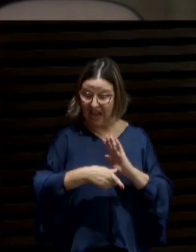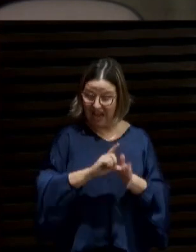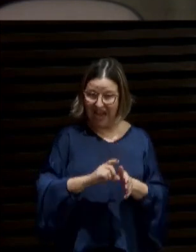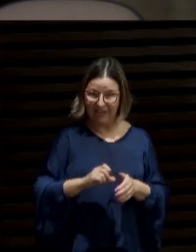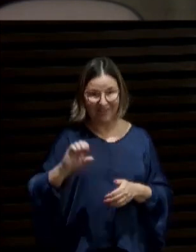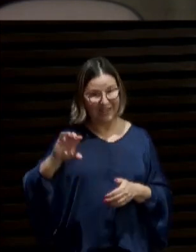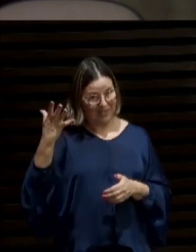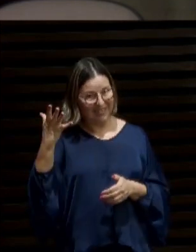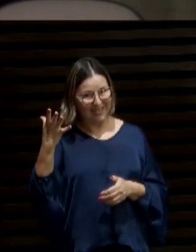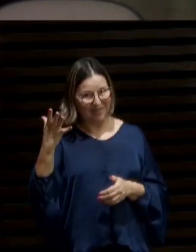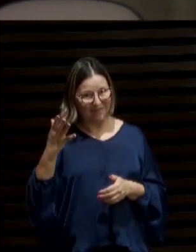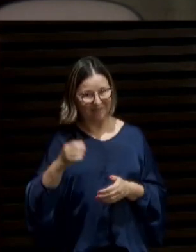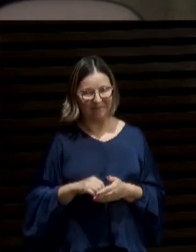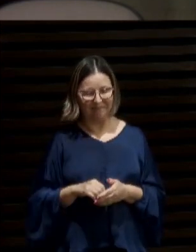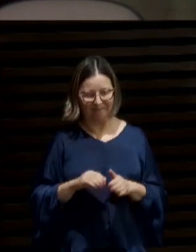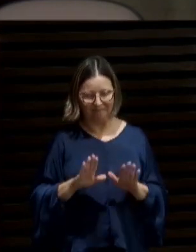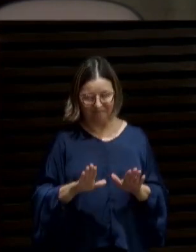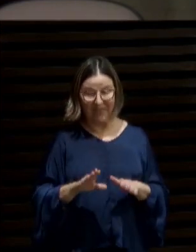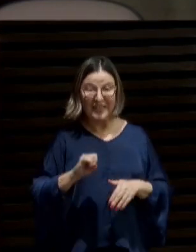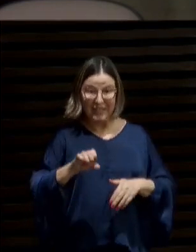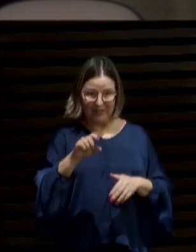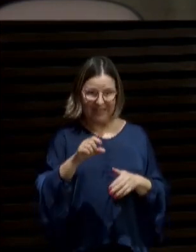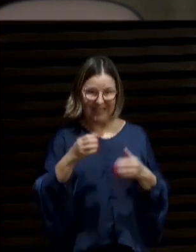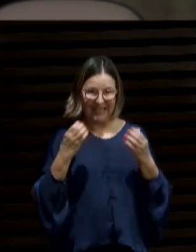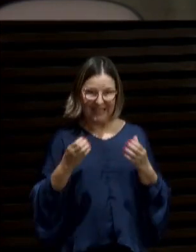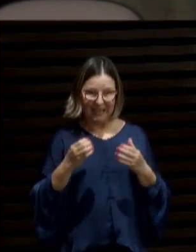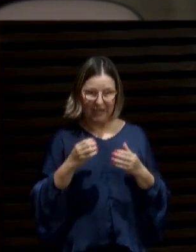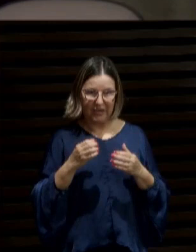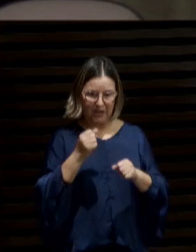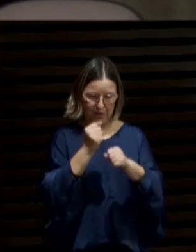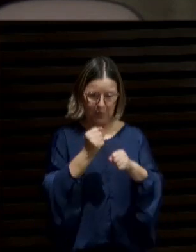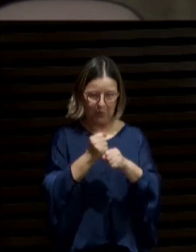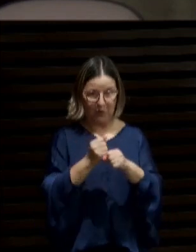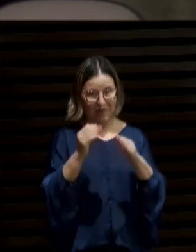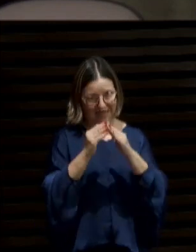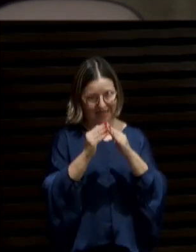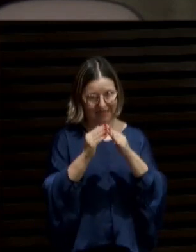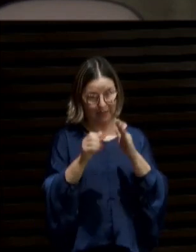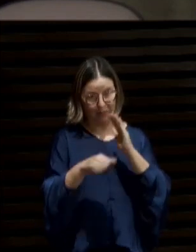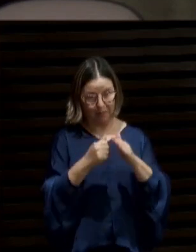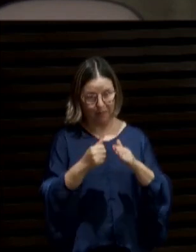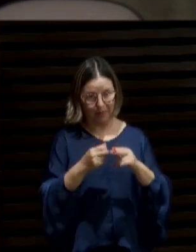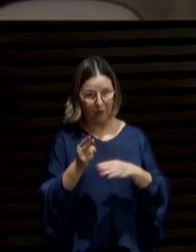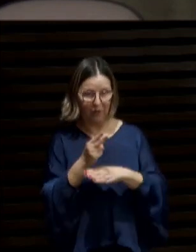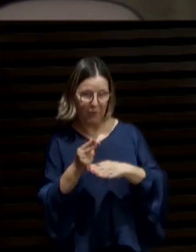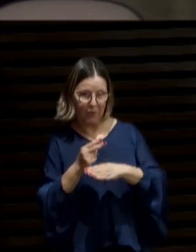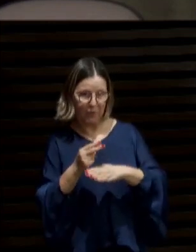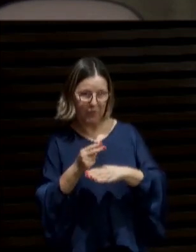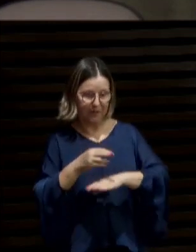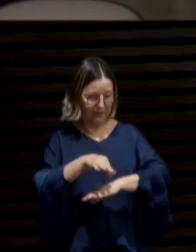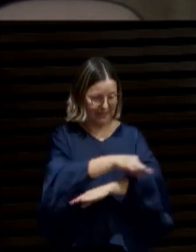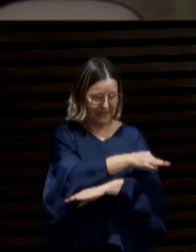Se você quiser construir uma casa, você procura um arquiteto, e o arquiteto tem